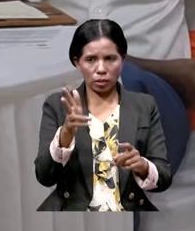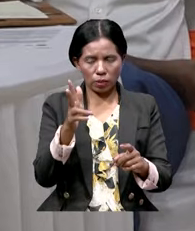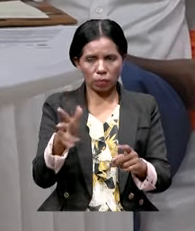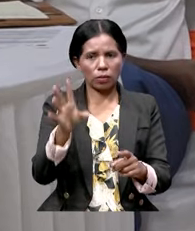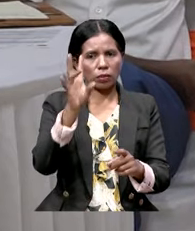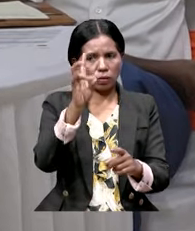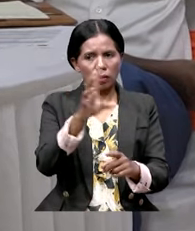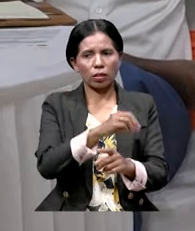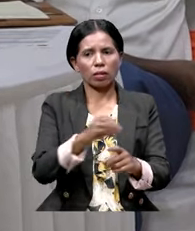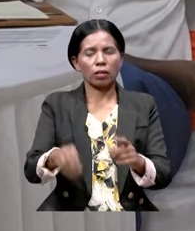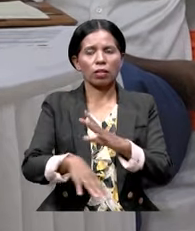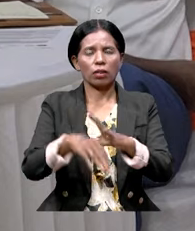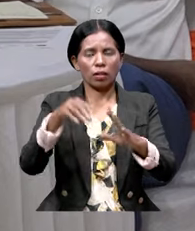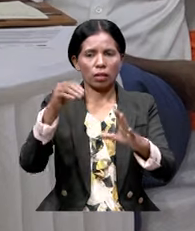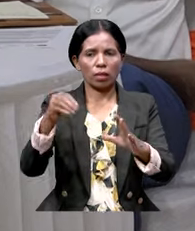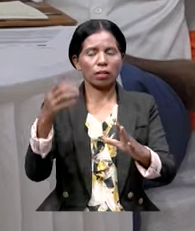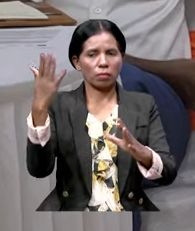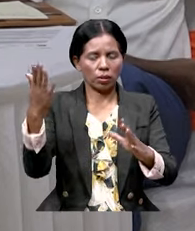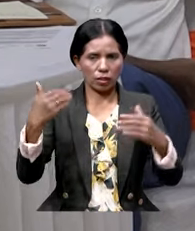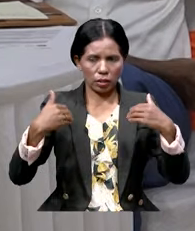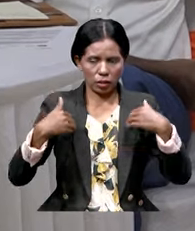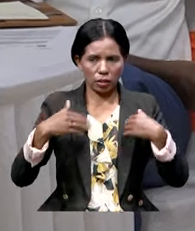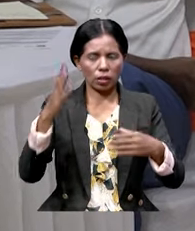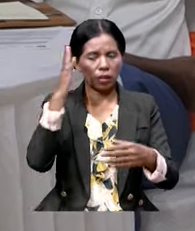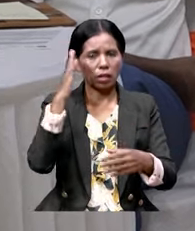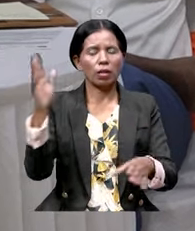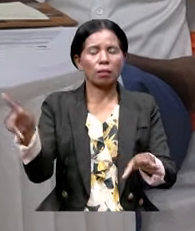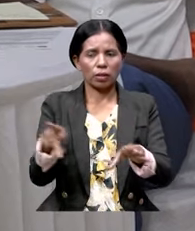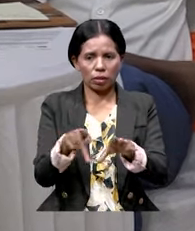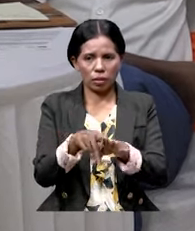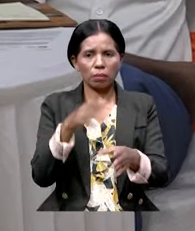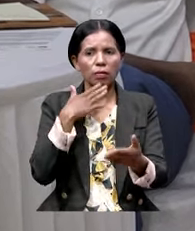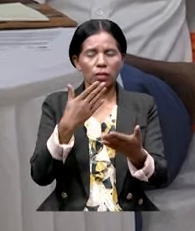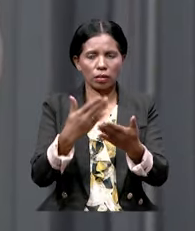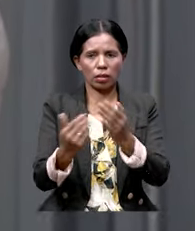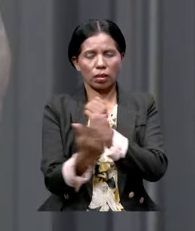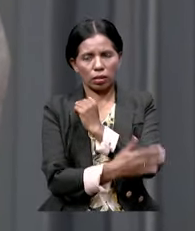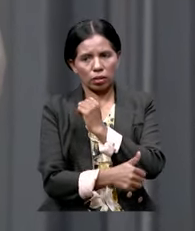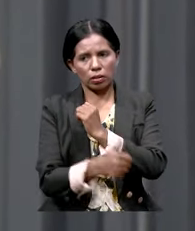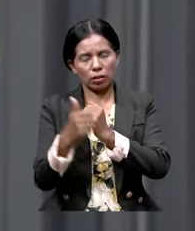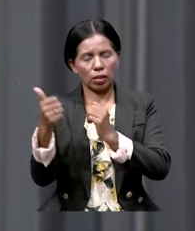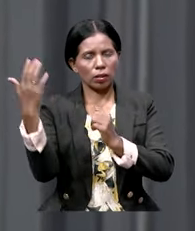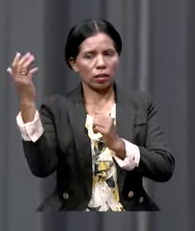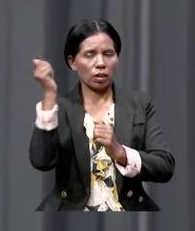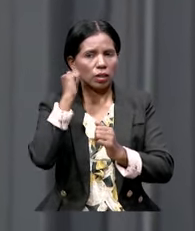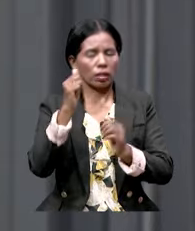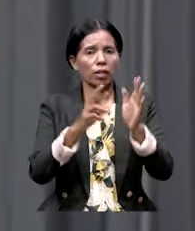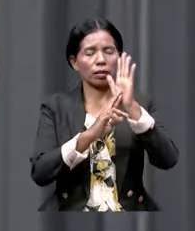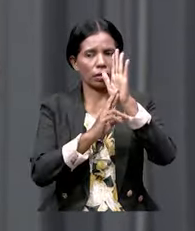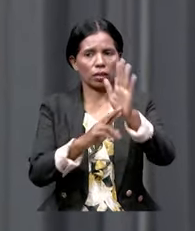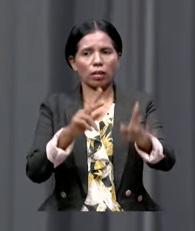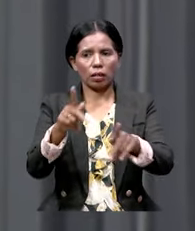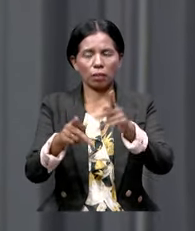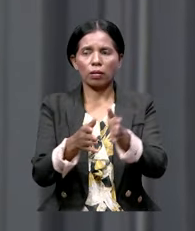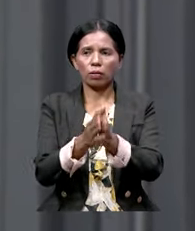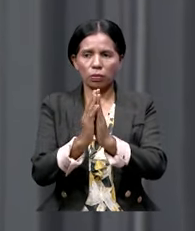restringido. Liona quota nebema queja não considera participação ne dia clio nação selo queja Ásia. Representante povo nemo